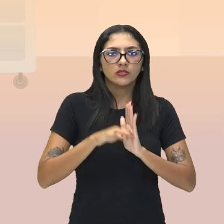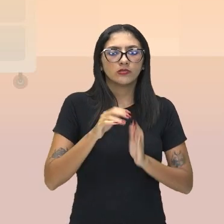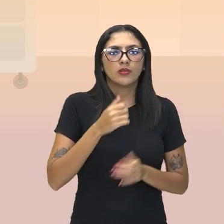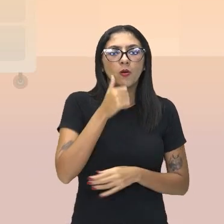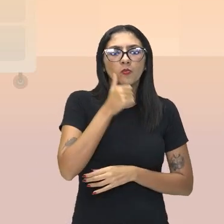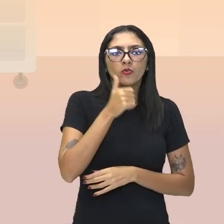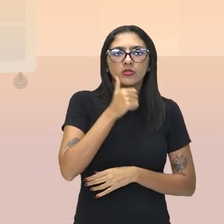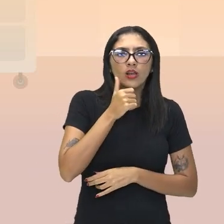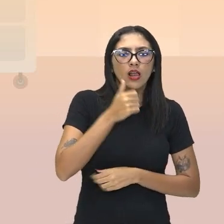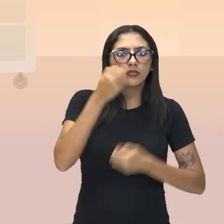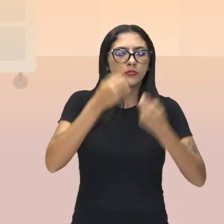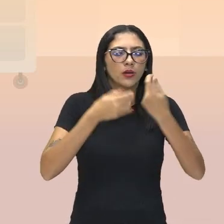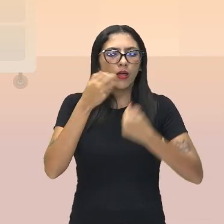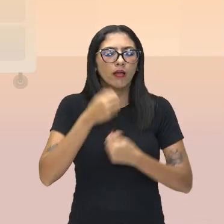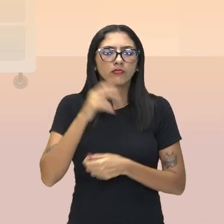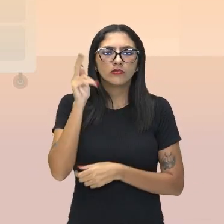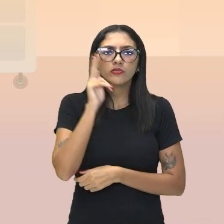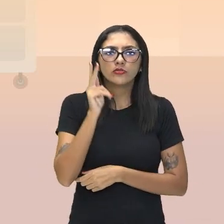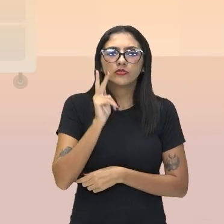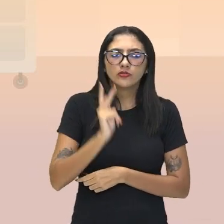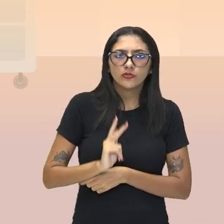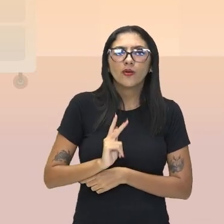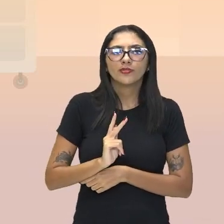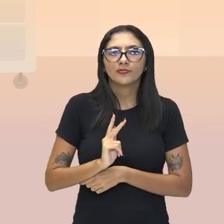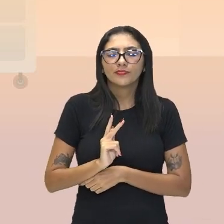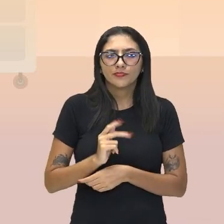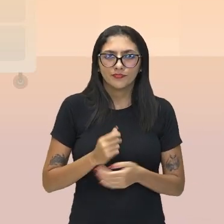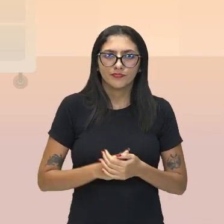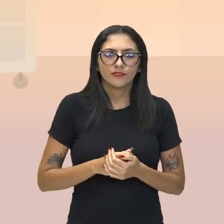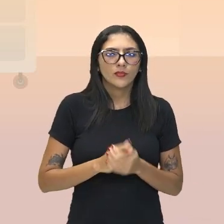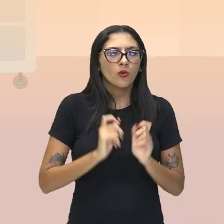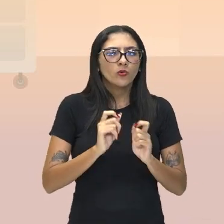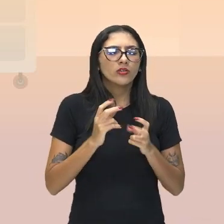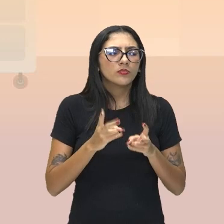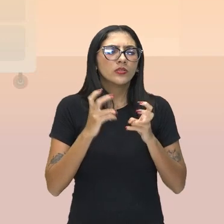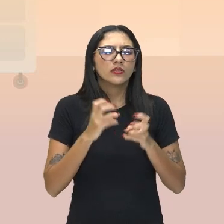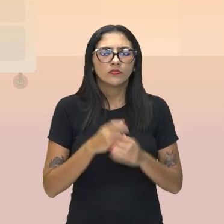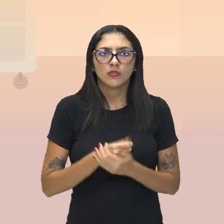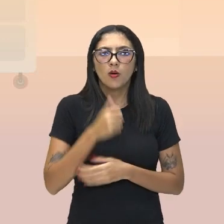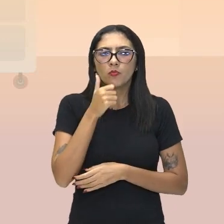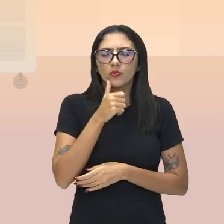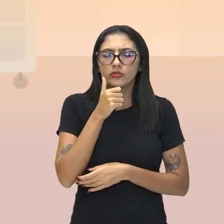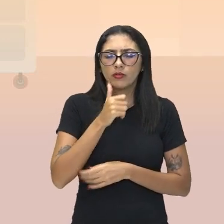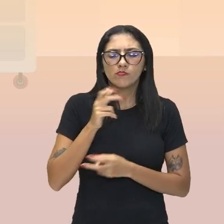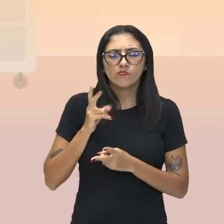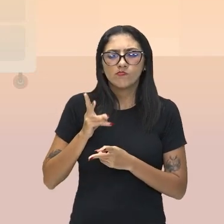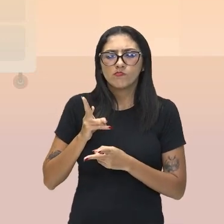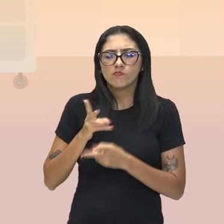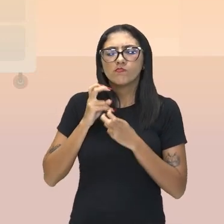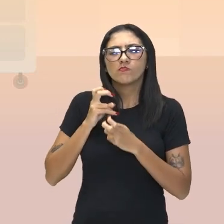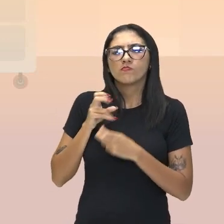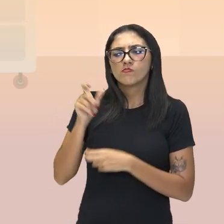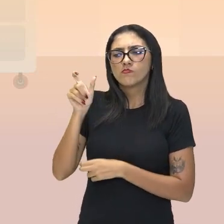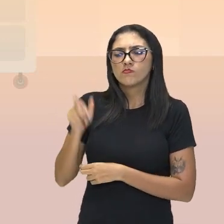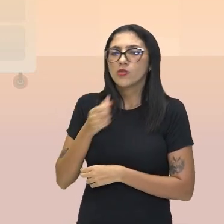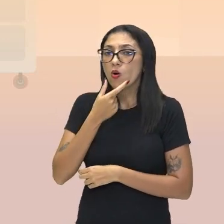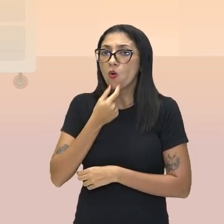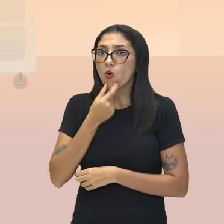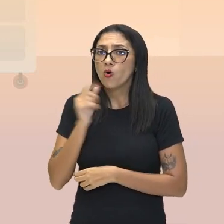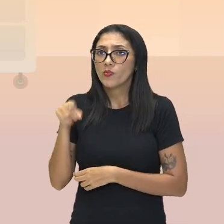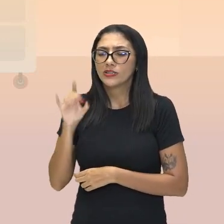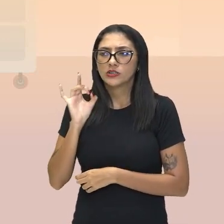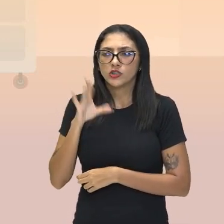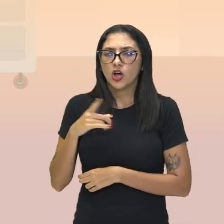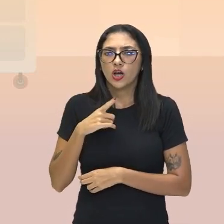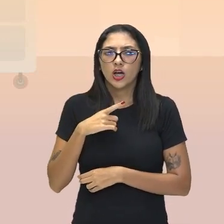da moça tecelã, que é quando ela começa a perceber ali, né, que o marido tá com a ambição dela, na